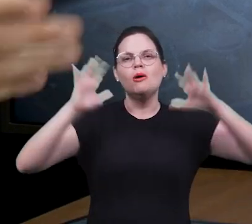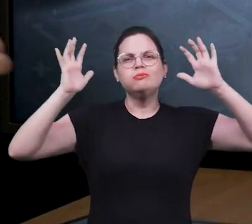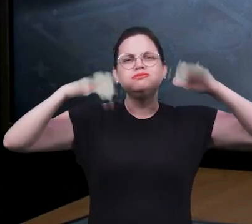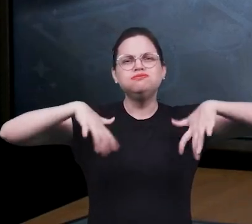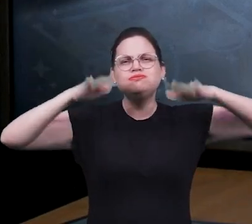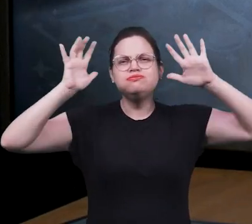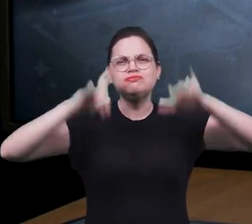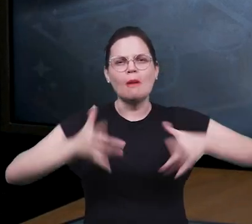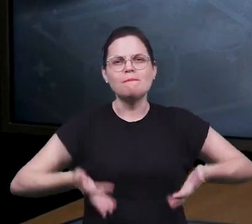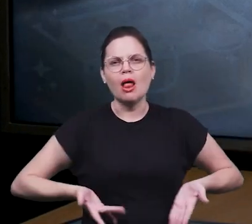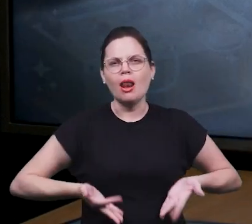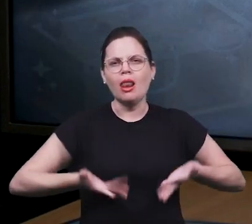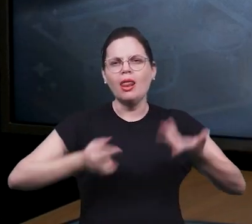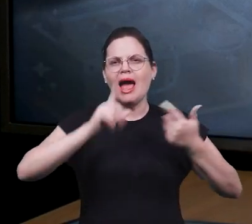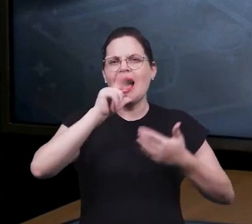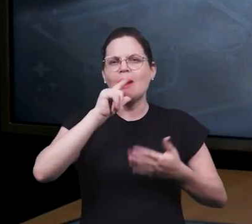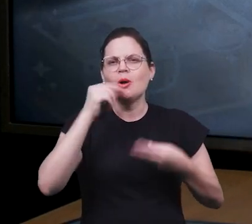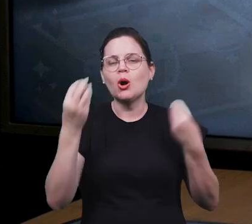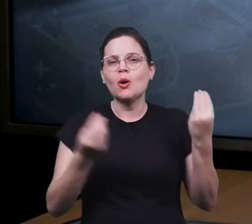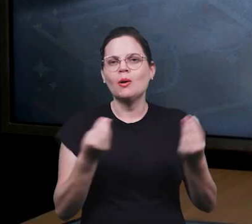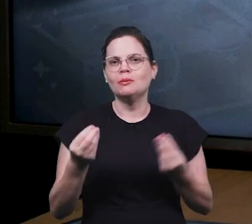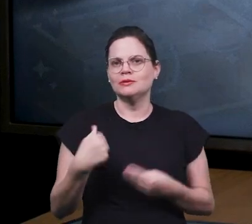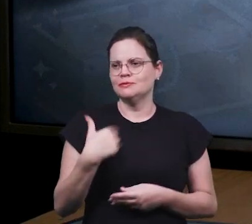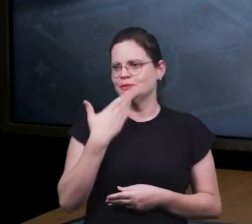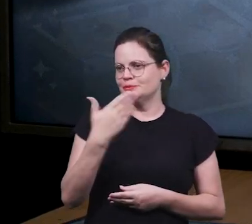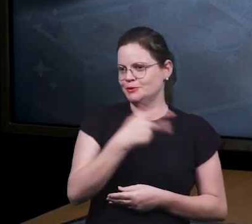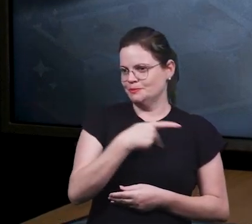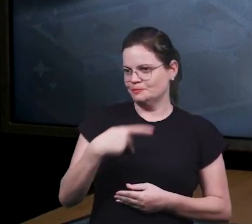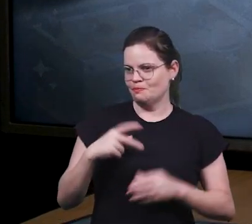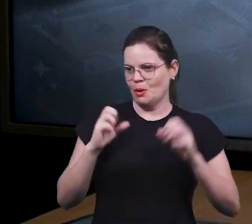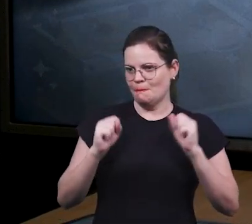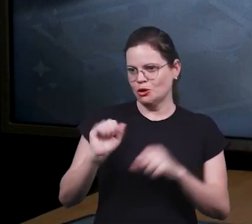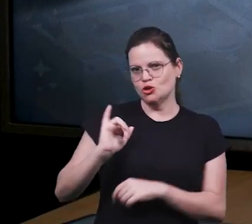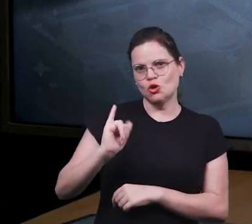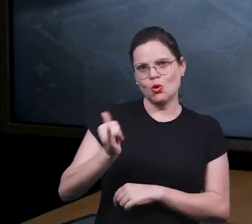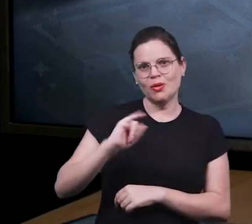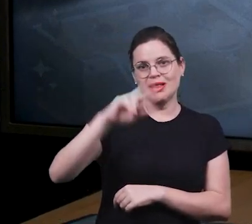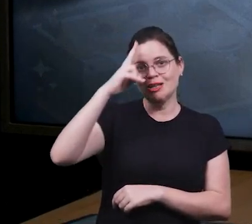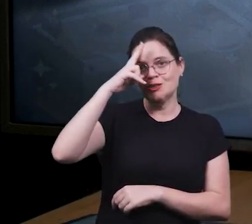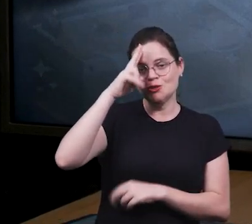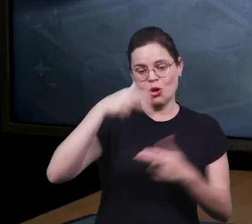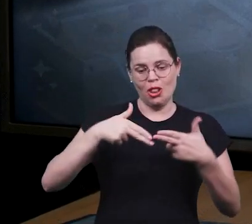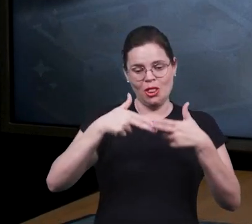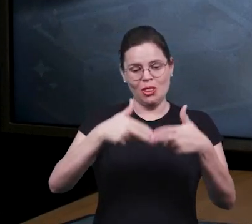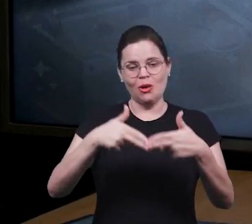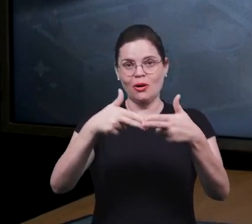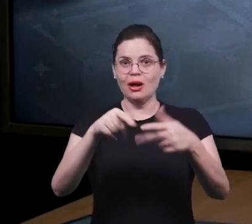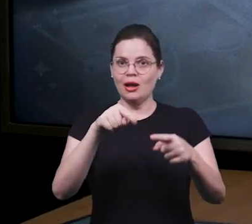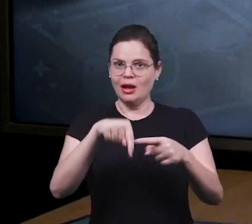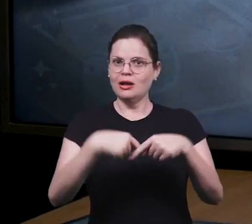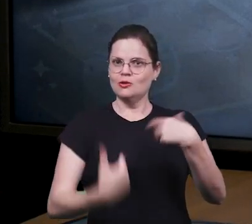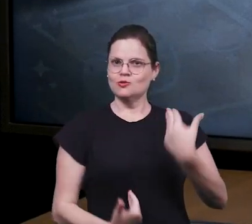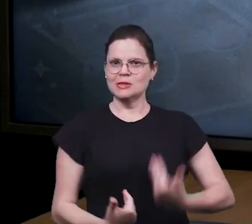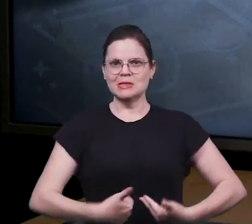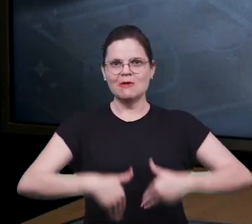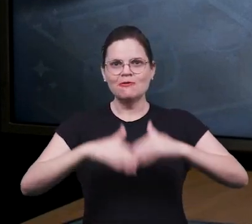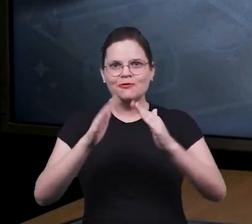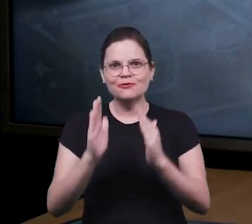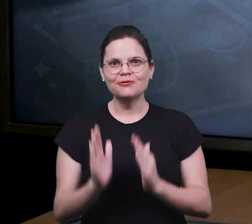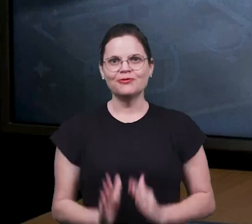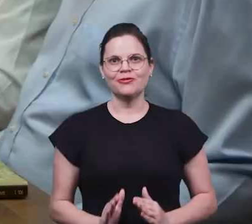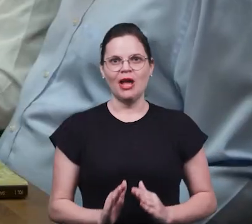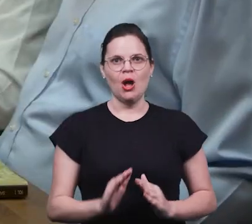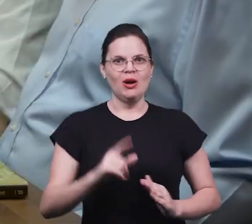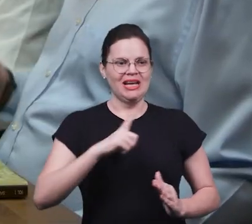E queria, pastor Fernando, fala um pouco sobre Noé, esse servo de Deus, né, homem justo que foi achado no meio de uma geração toda corrompida,